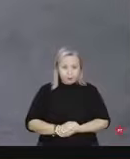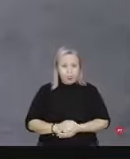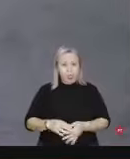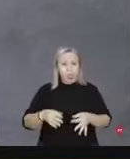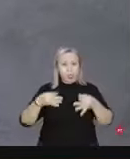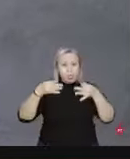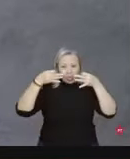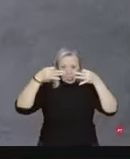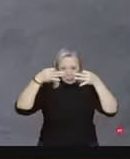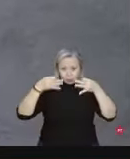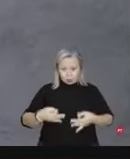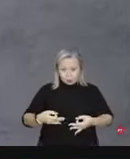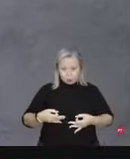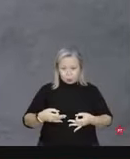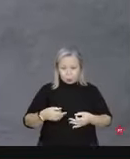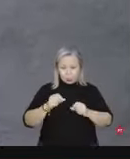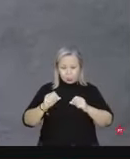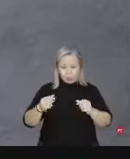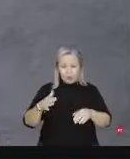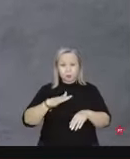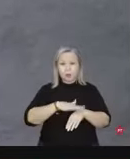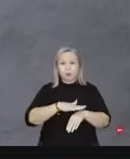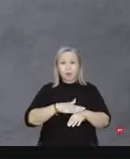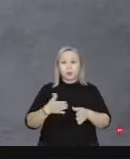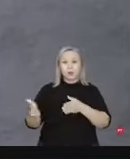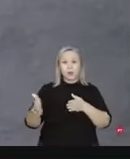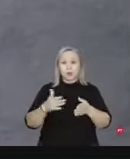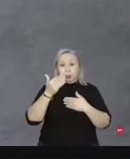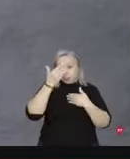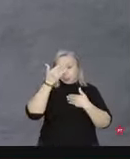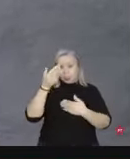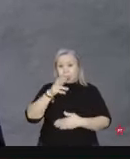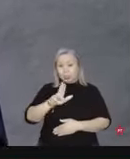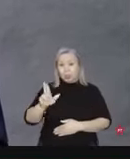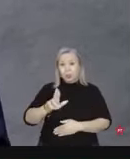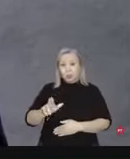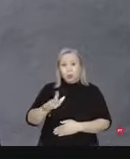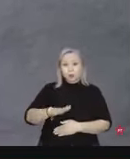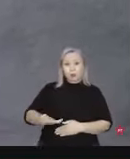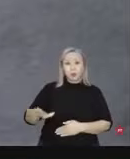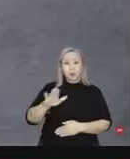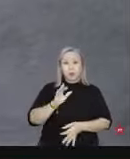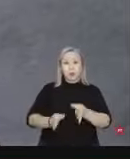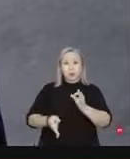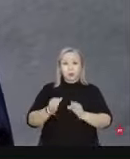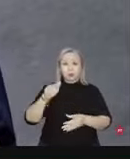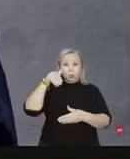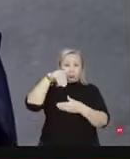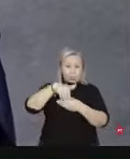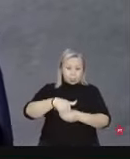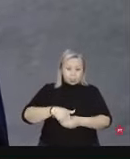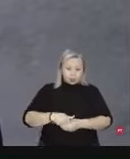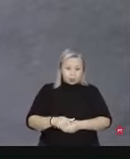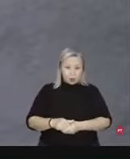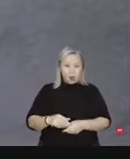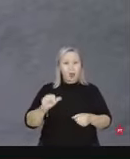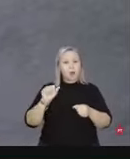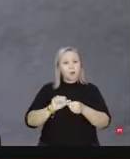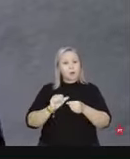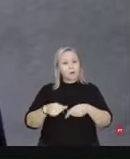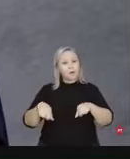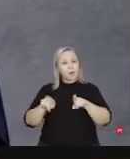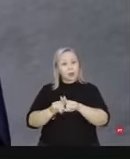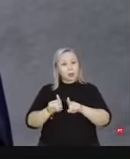justo que, nesse momento de agradecimento em nome de toda a Justiça Eleitoral, eu faça